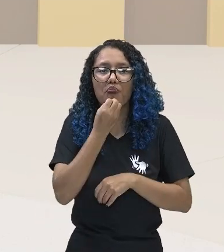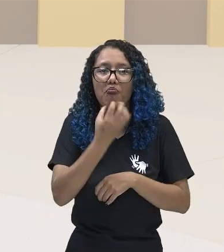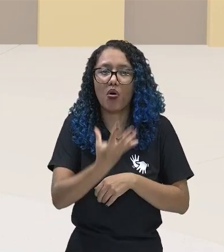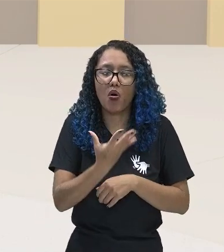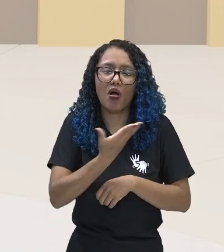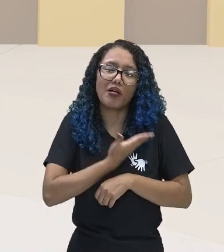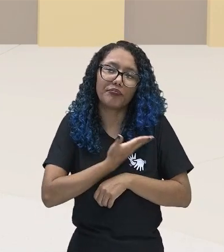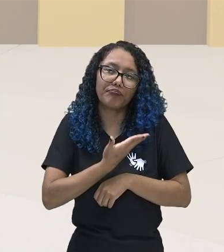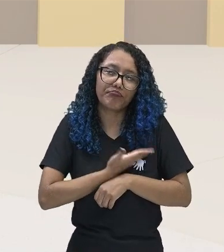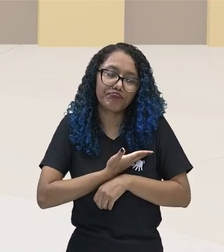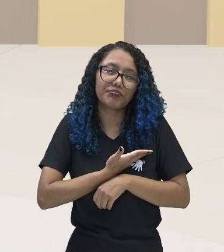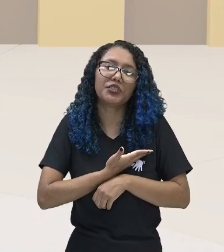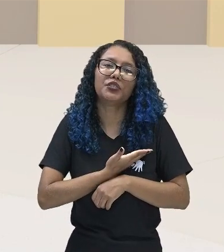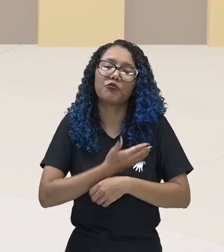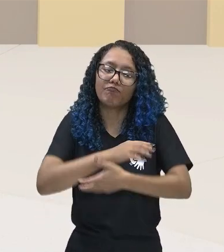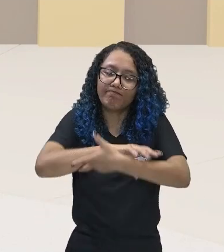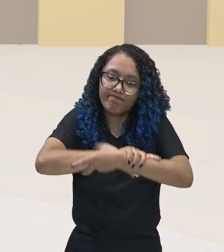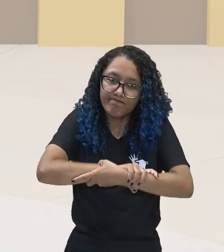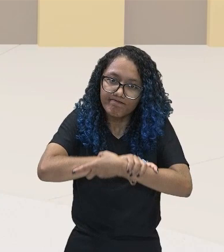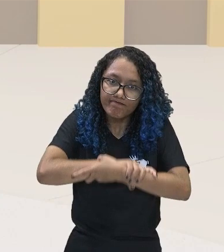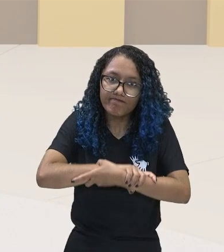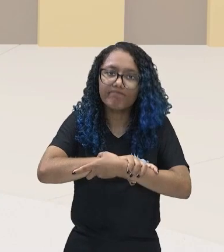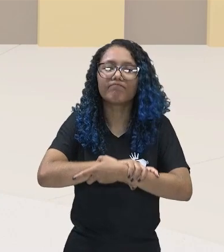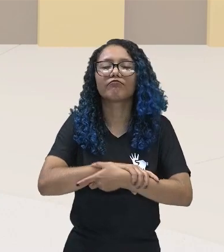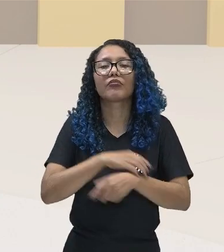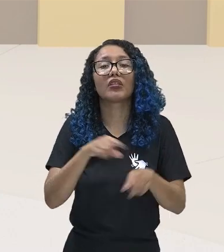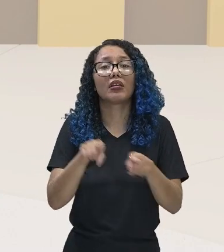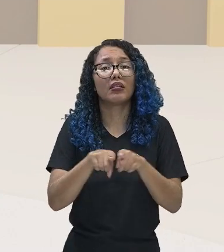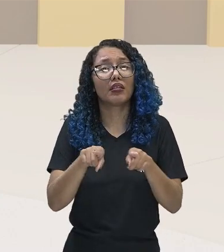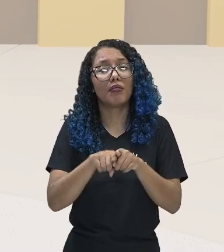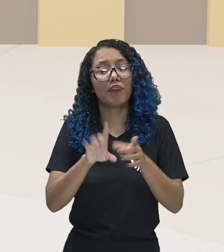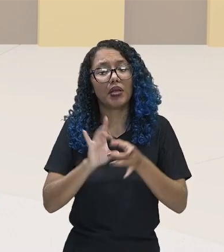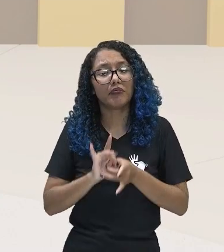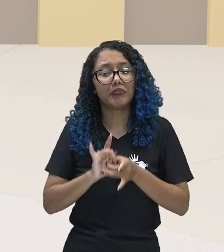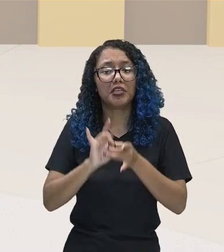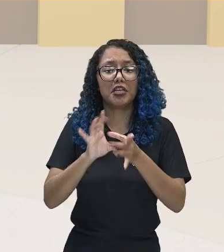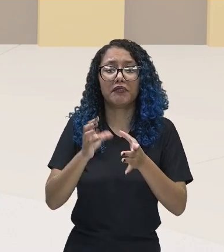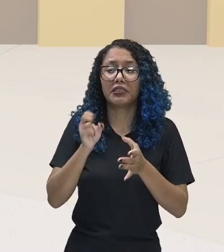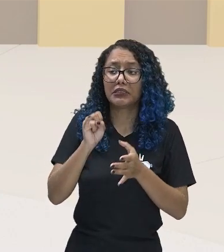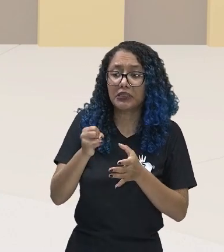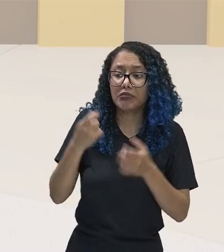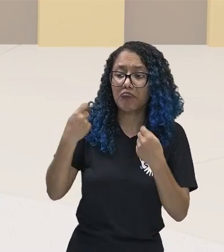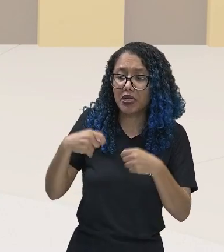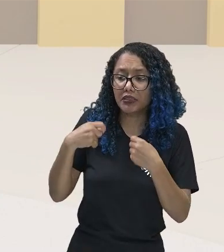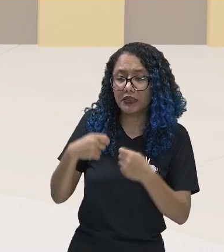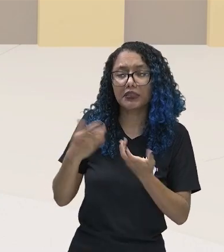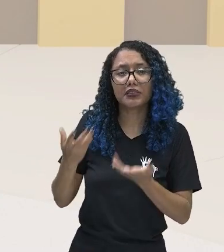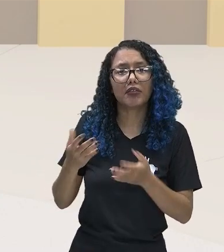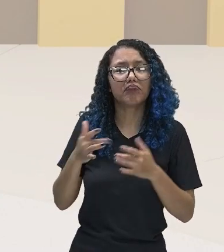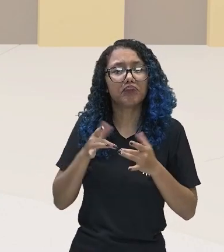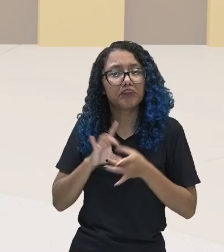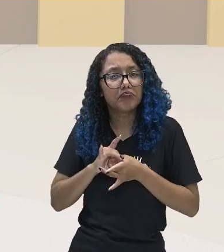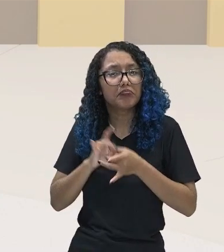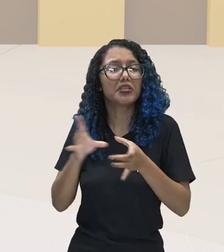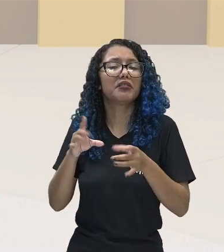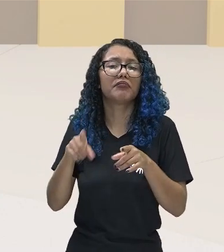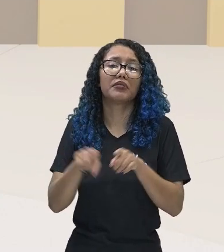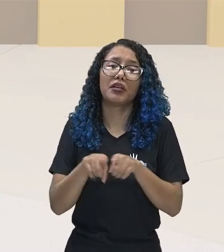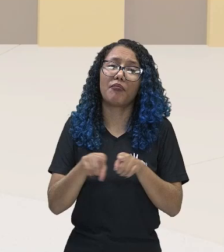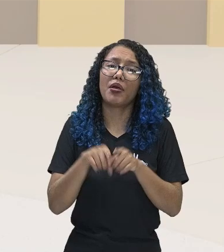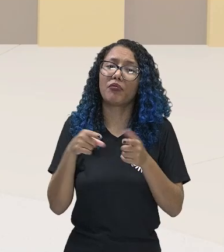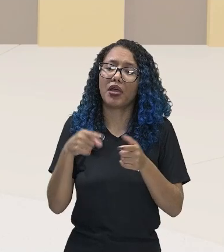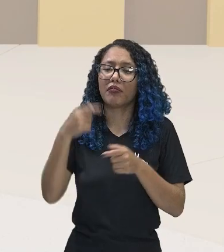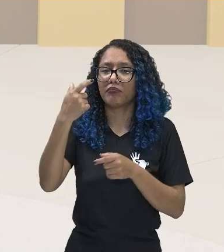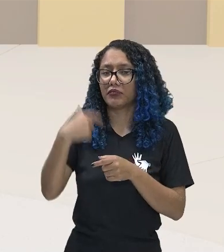poder contar com eles e também estar à disposição dele, né? Ser importante para outras pessoas. Então,